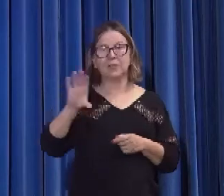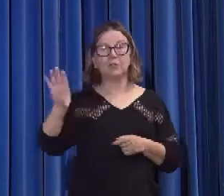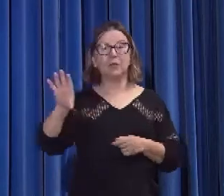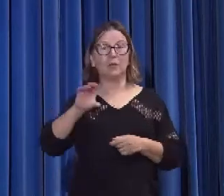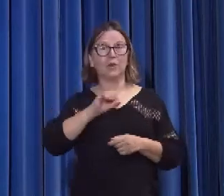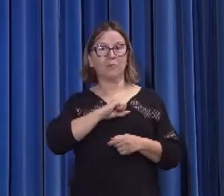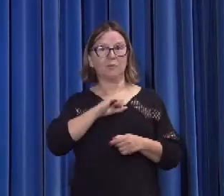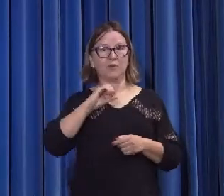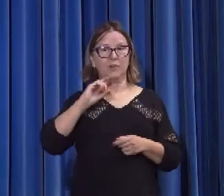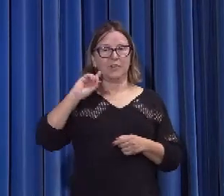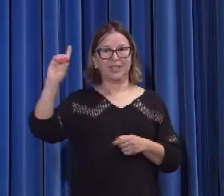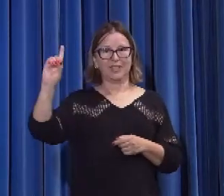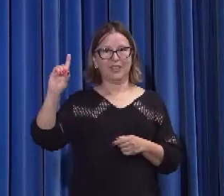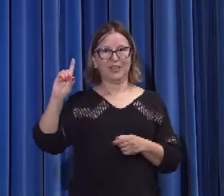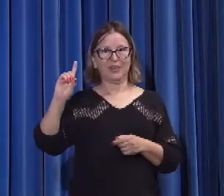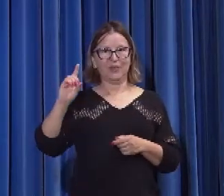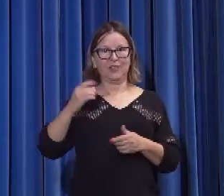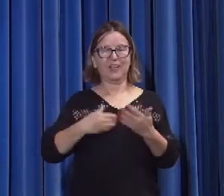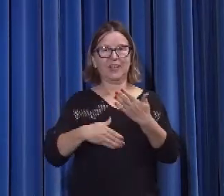Já perceberam isso?